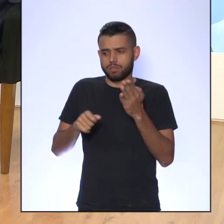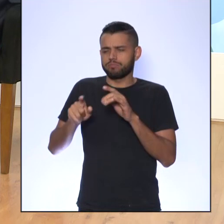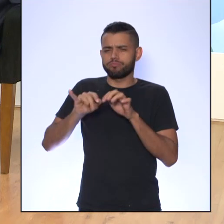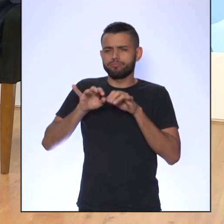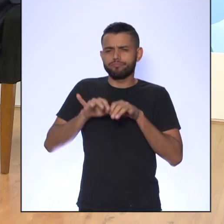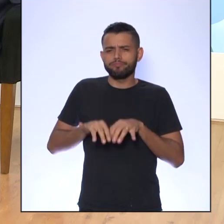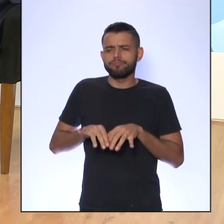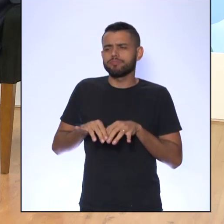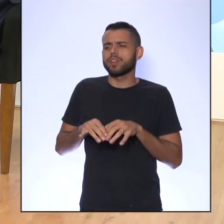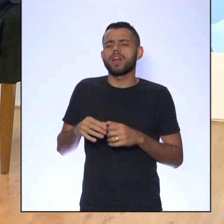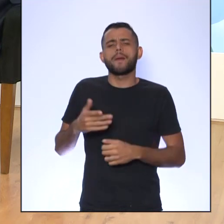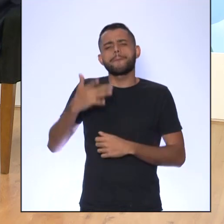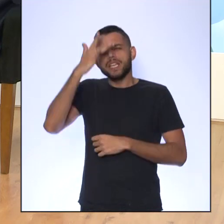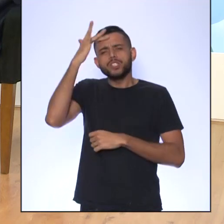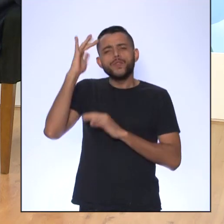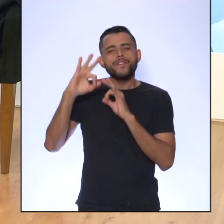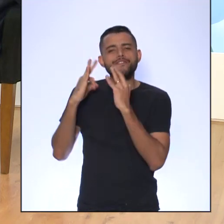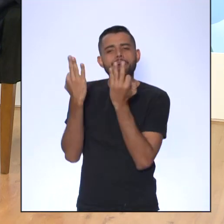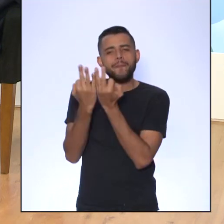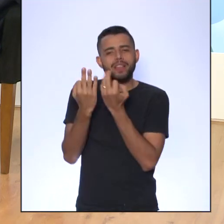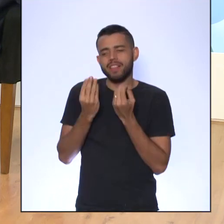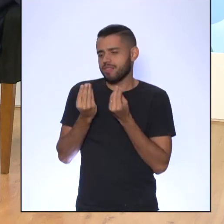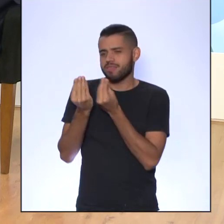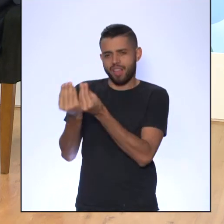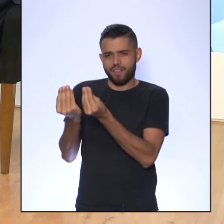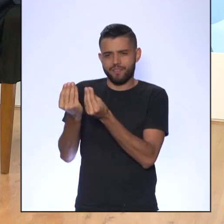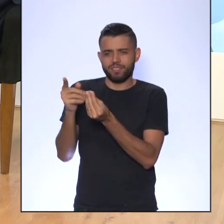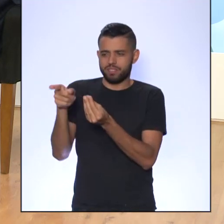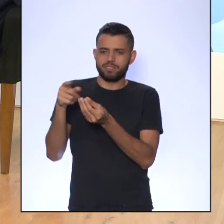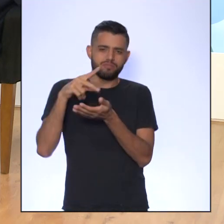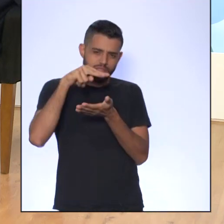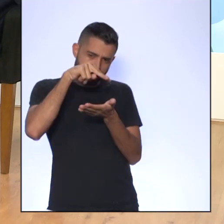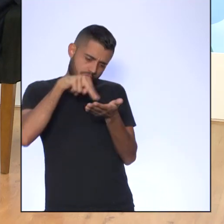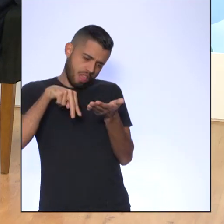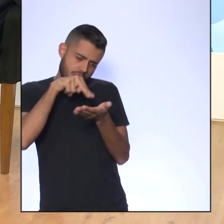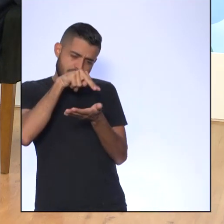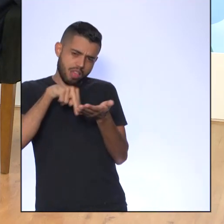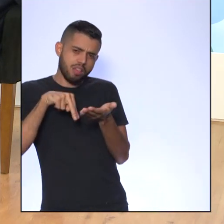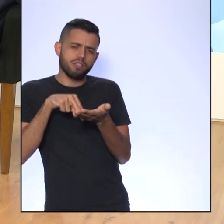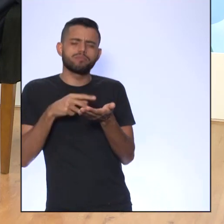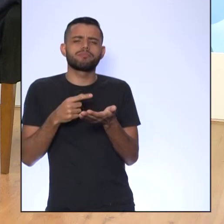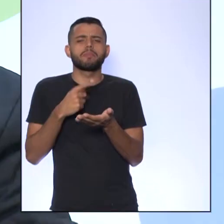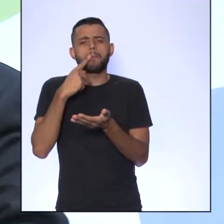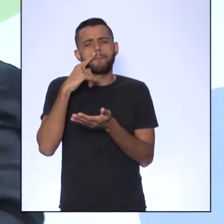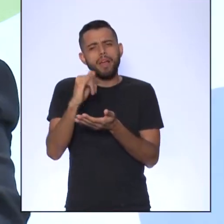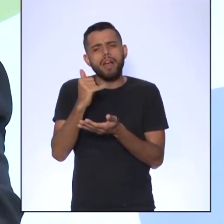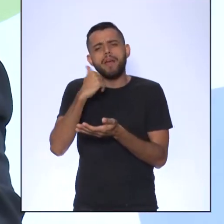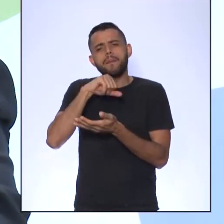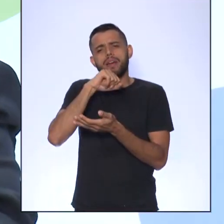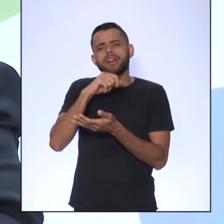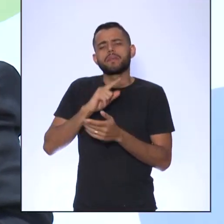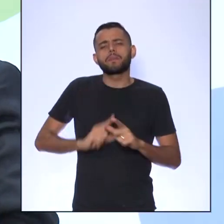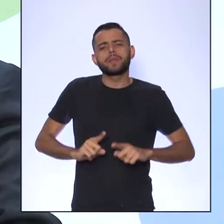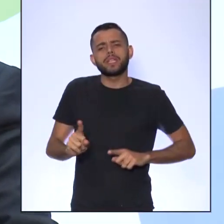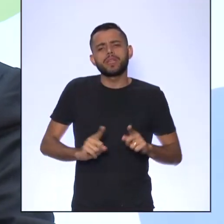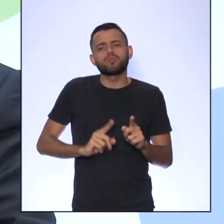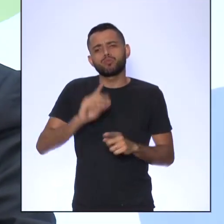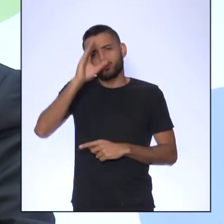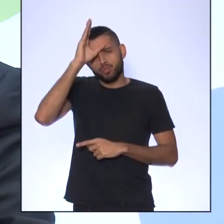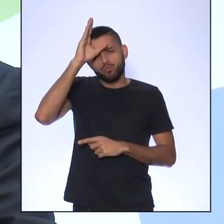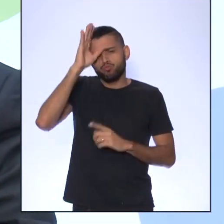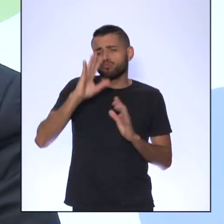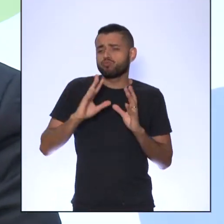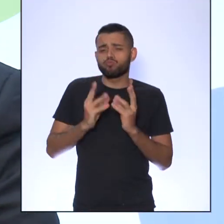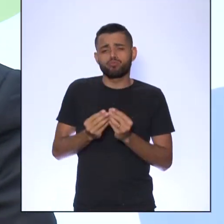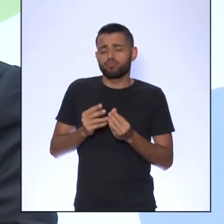para os parentes dela lerem. Para os parentes boa fazerem dica, observação. Era pai, mãe, primo, tio, tia, todo